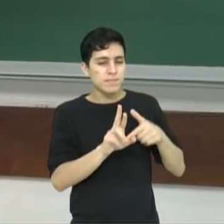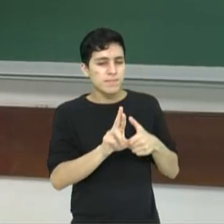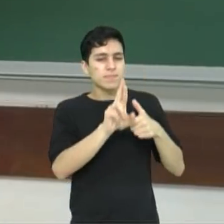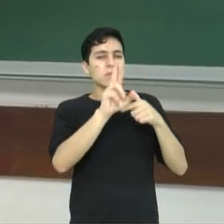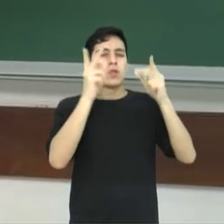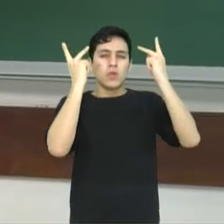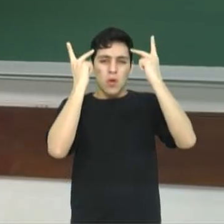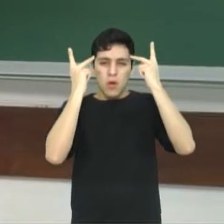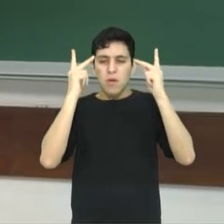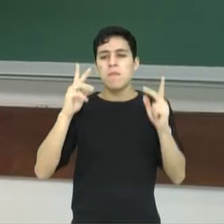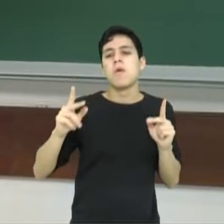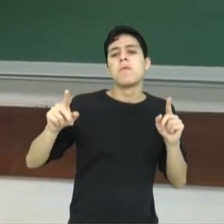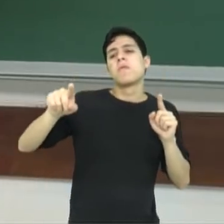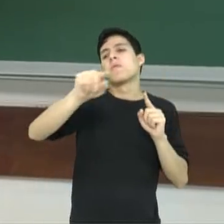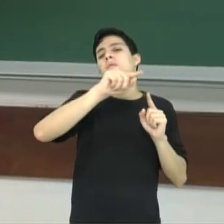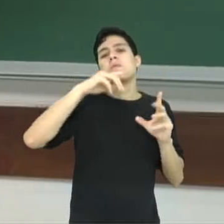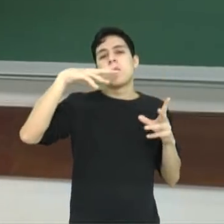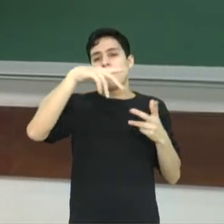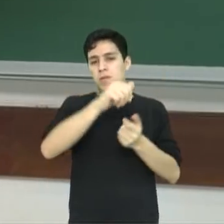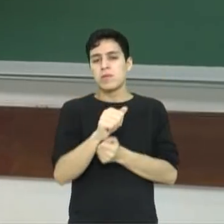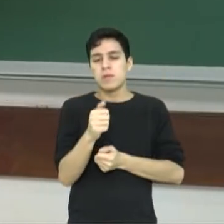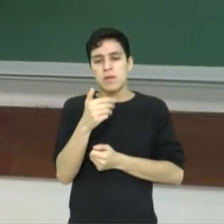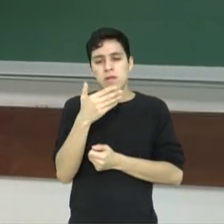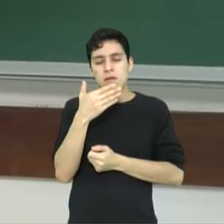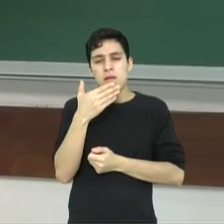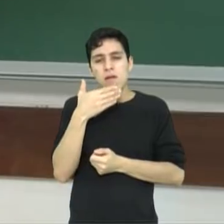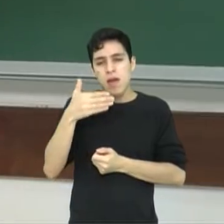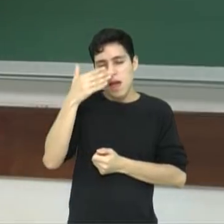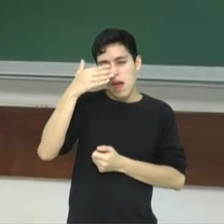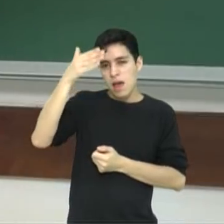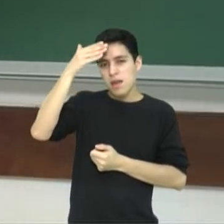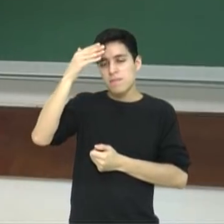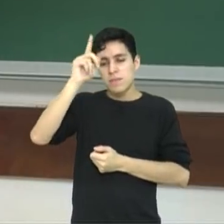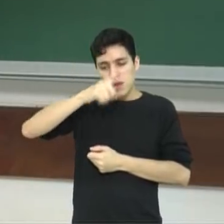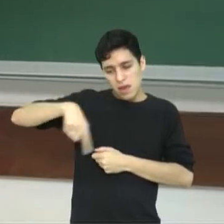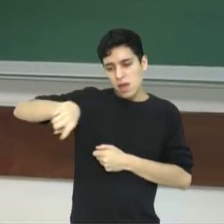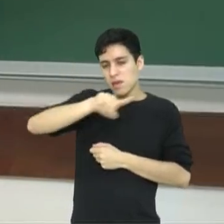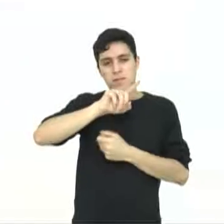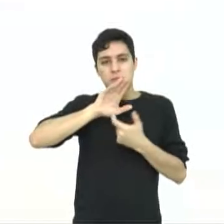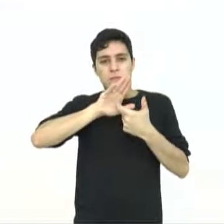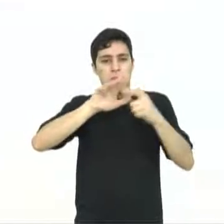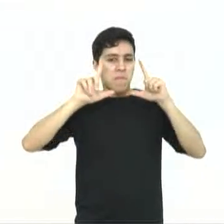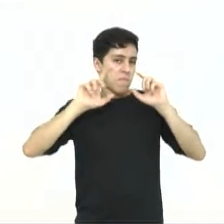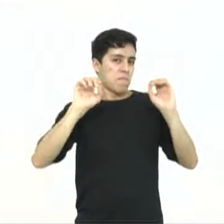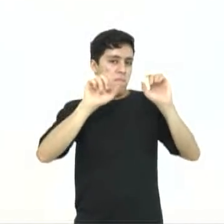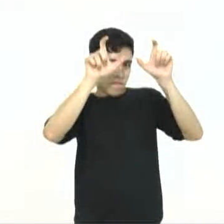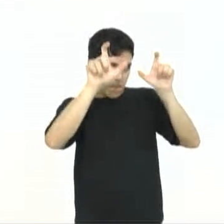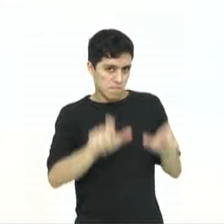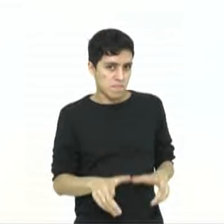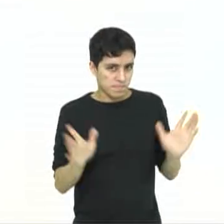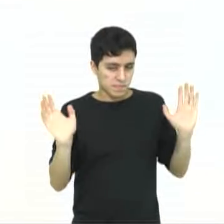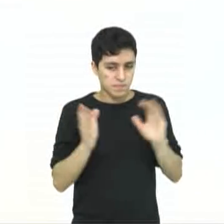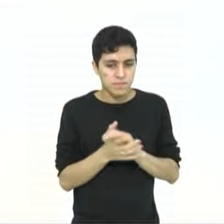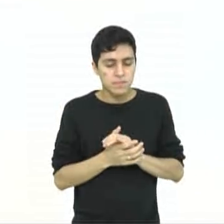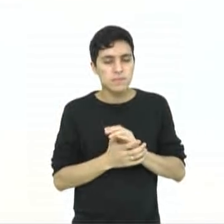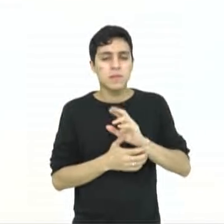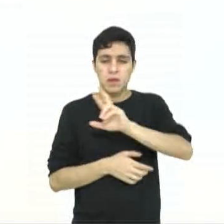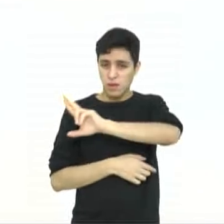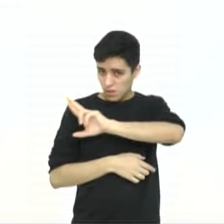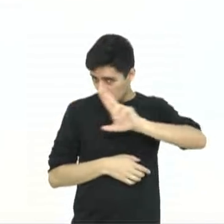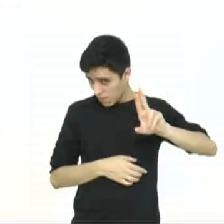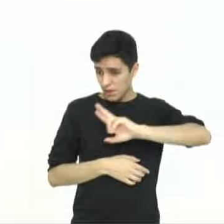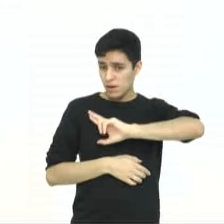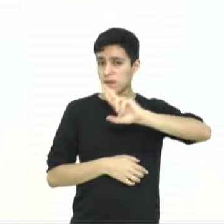fazer lá, se você um muçulmano, saber a posição, né, do lado norte, sul, leste, né, do mundo e